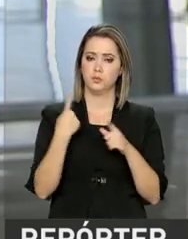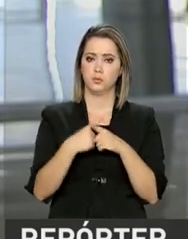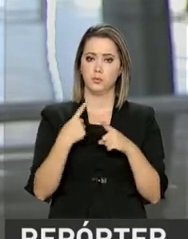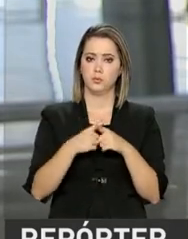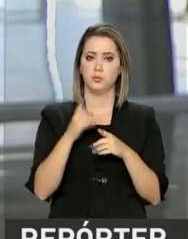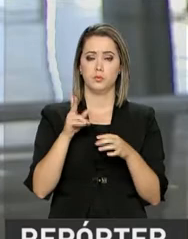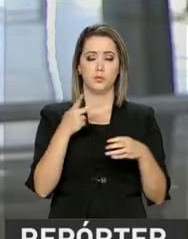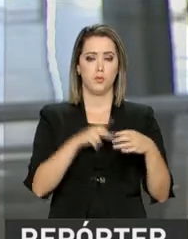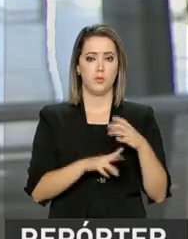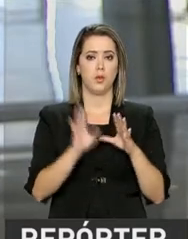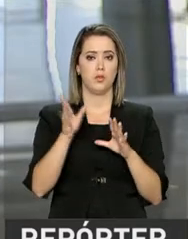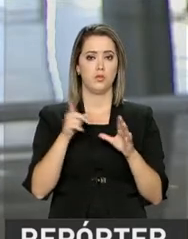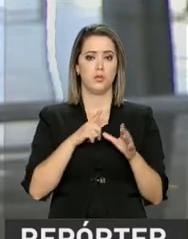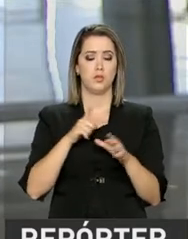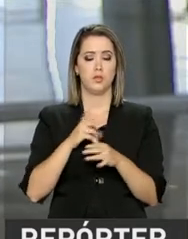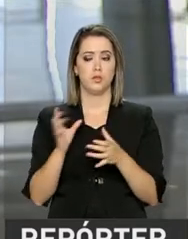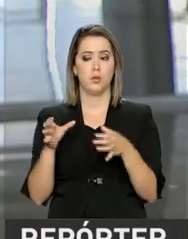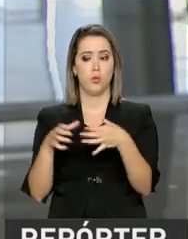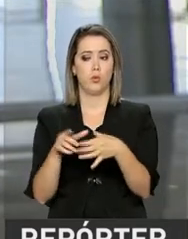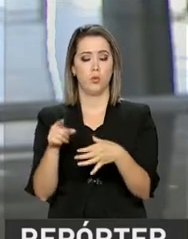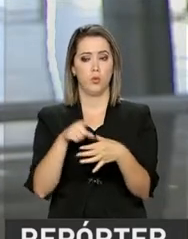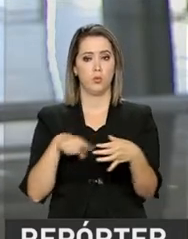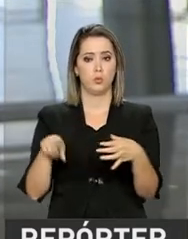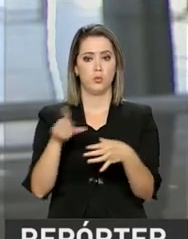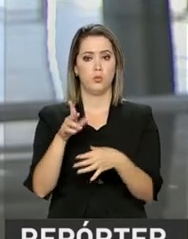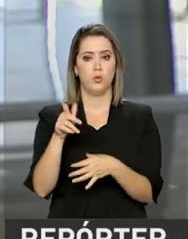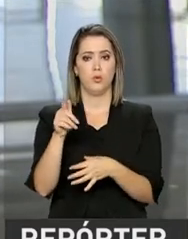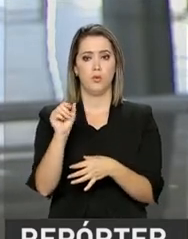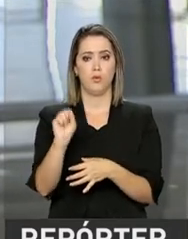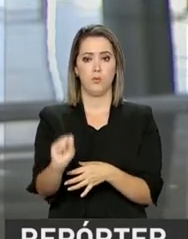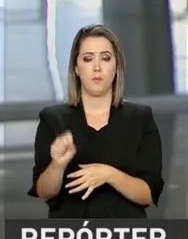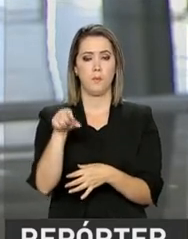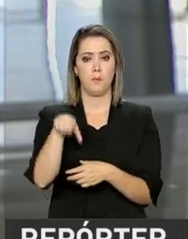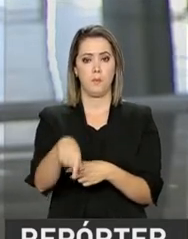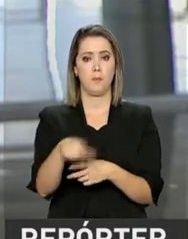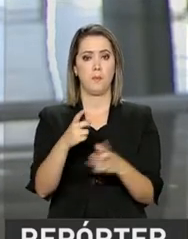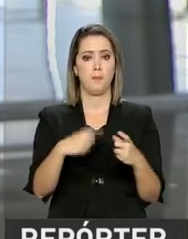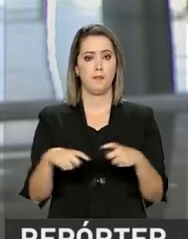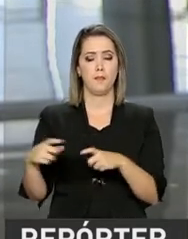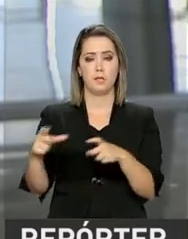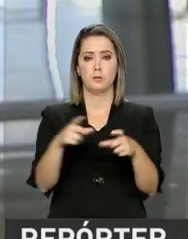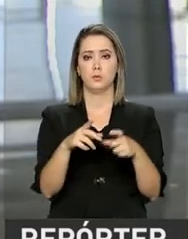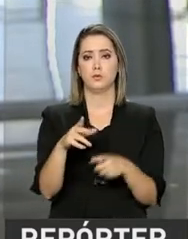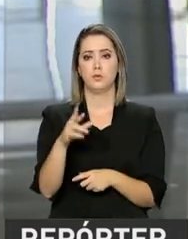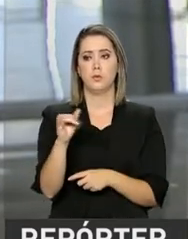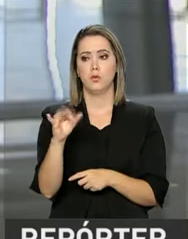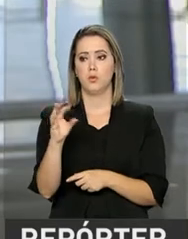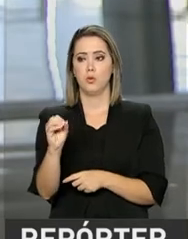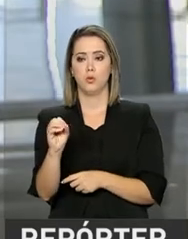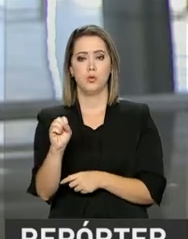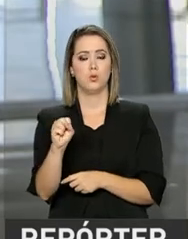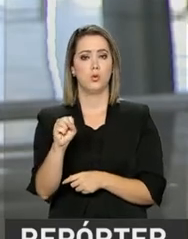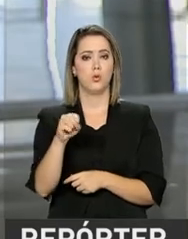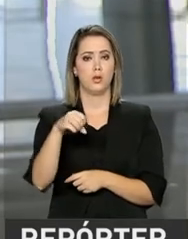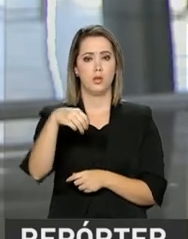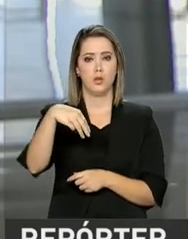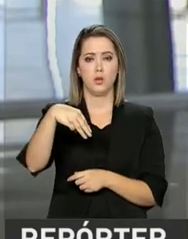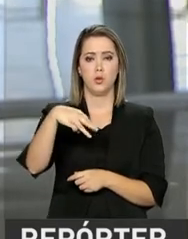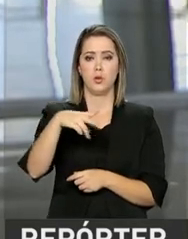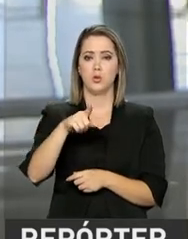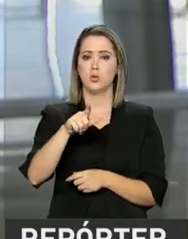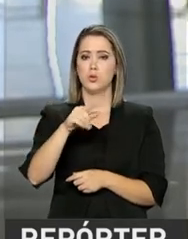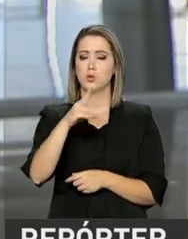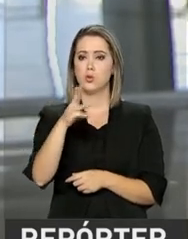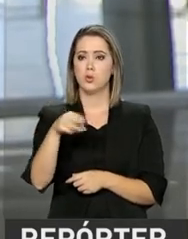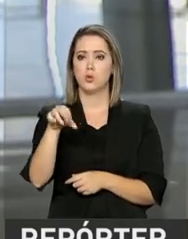já tem campos de exploração de gás natural nesta bacia do rio solimões ali próximos